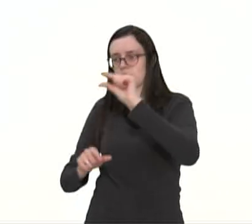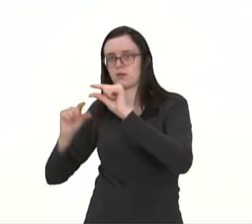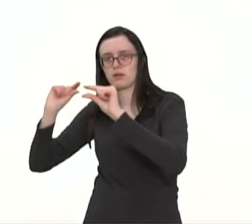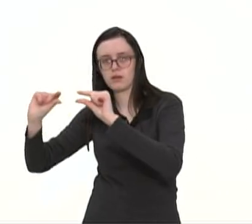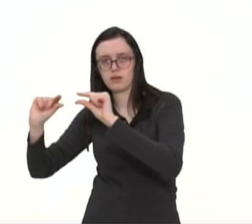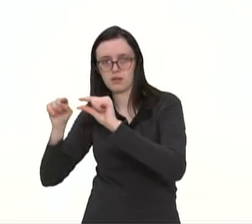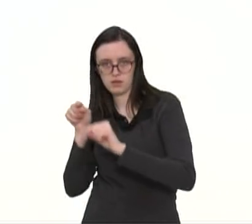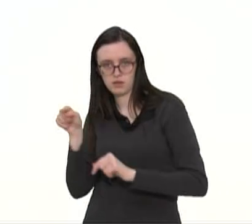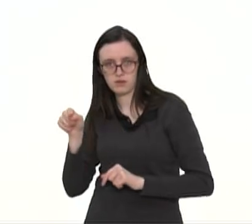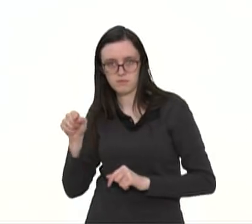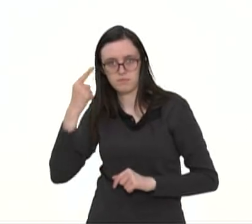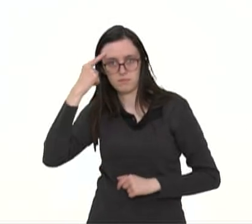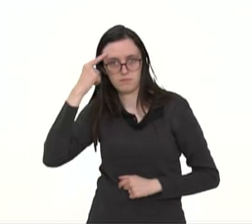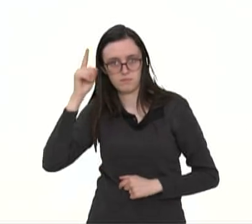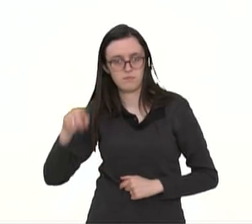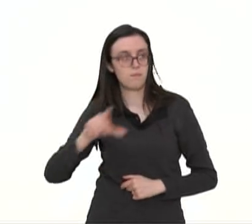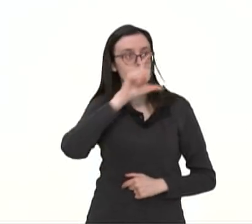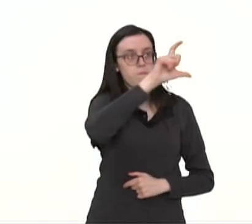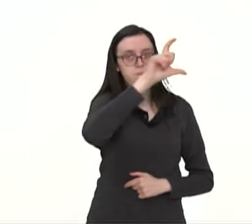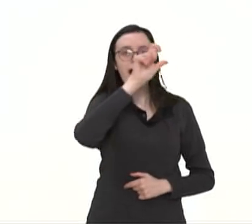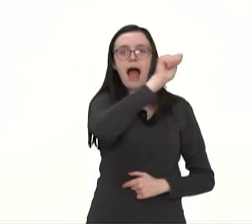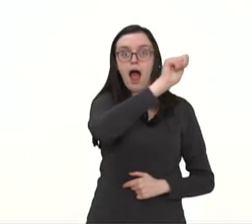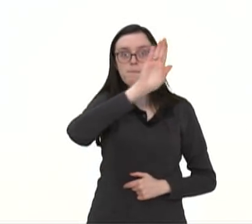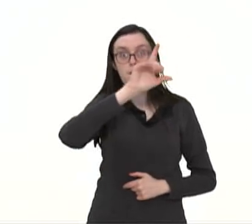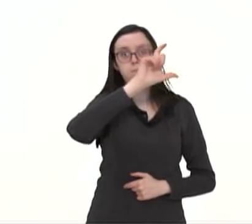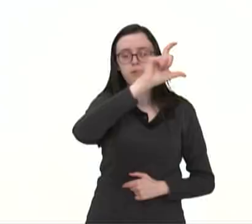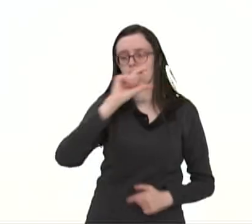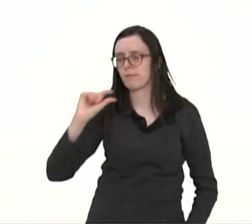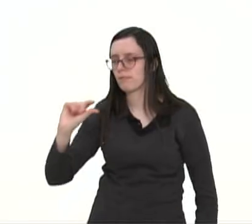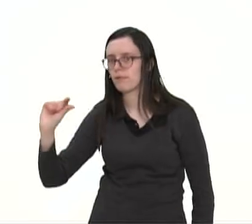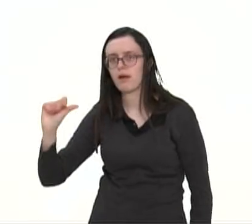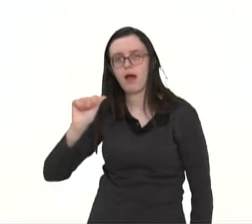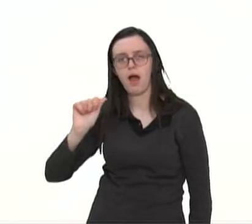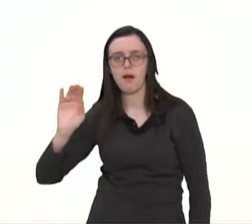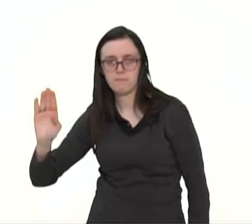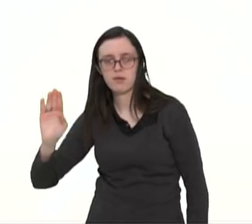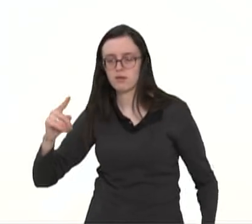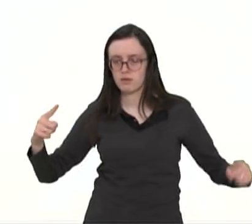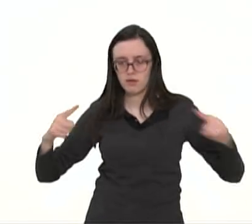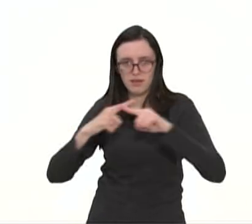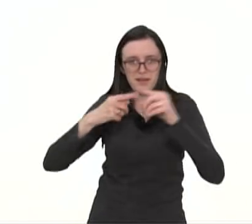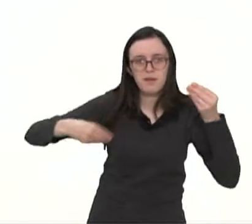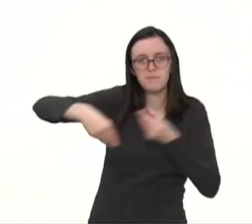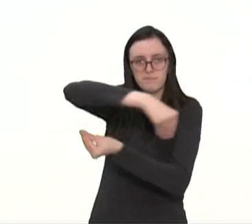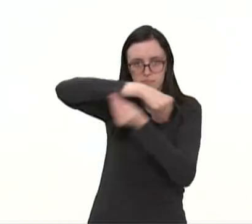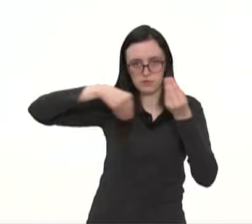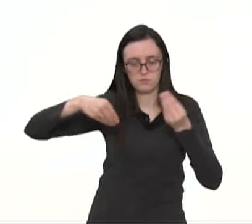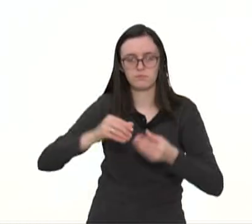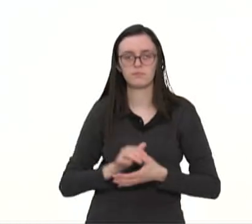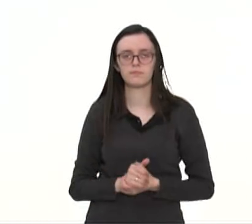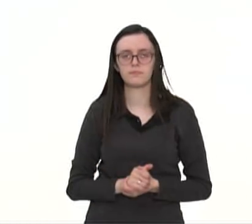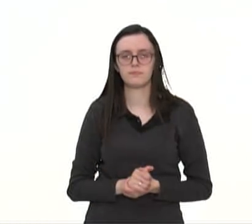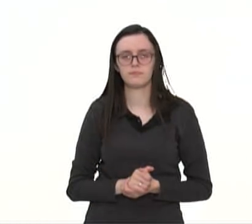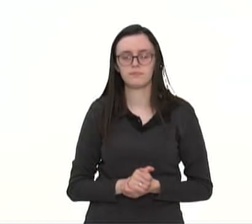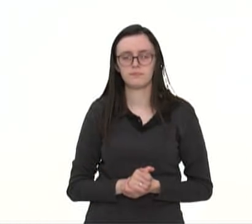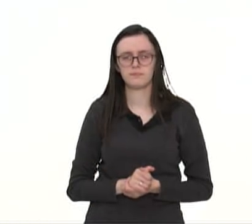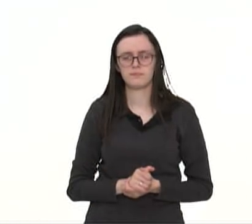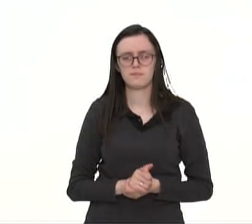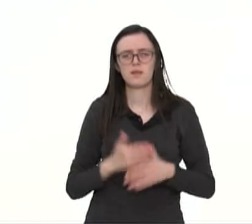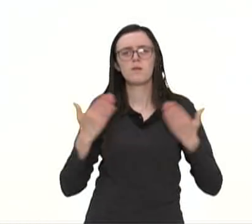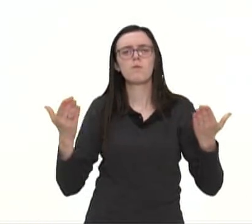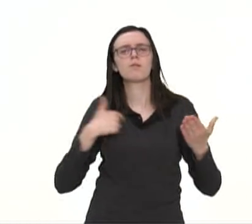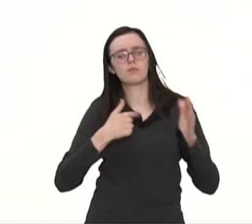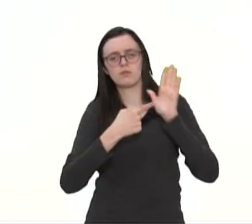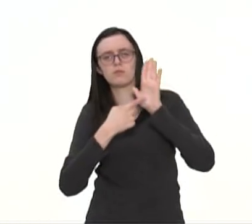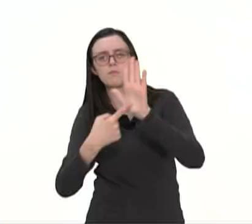recessivo. Então, azão, bezão, azinho, bezinho, tá? Foi cruzado ali com o duplo recessivo, que é azinho, bezinho. Quando eu